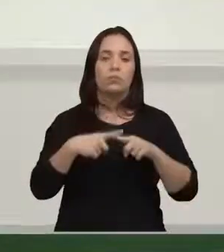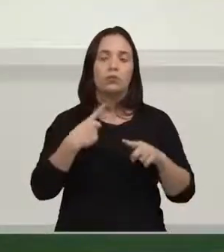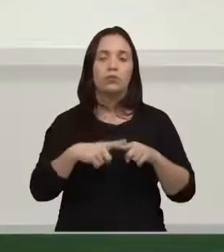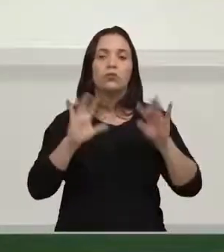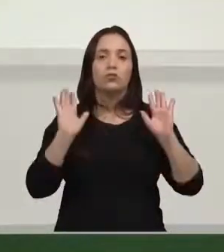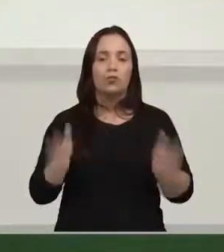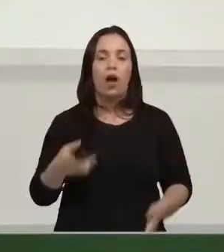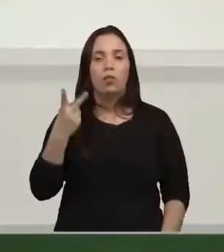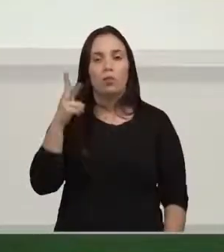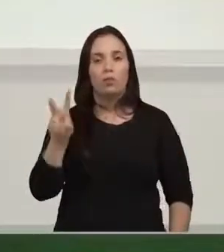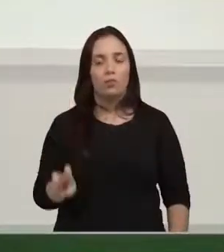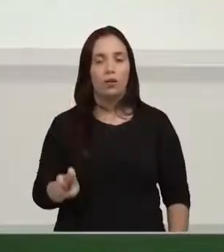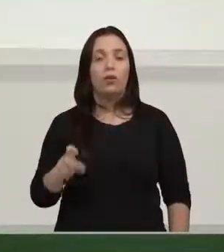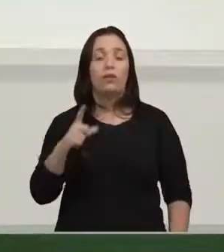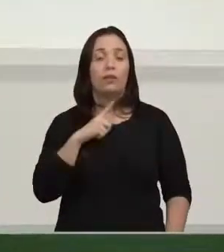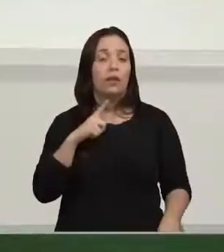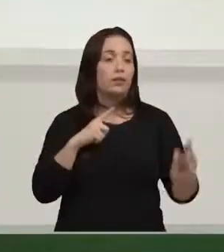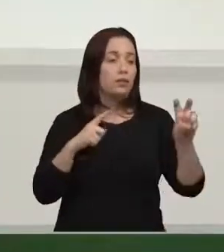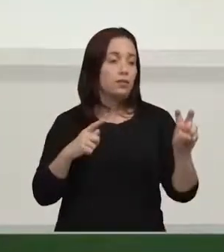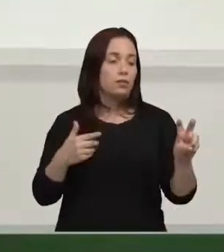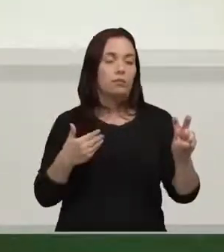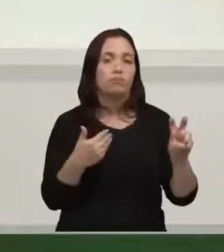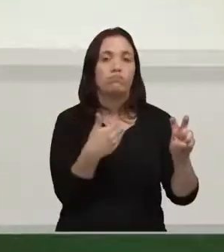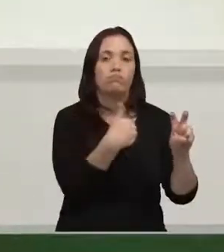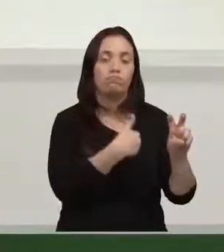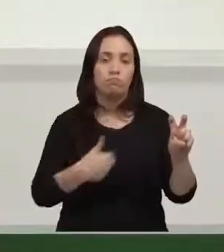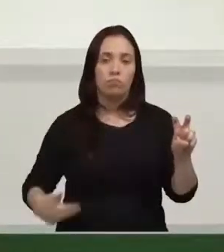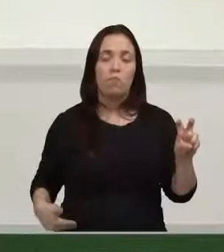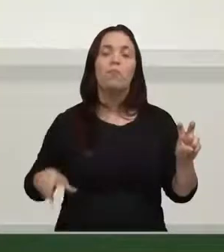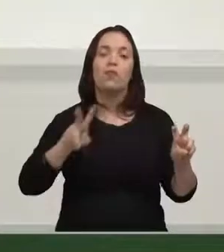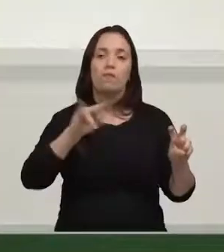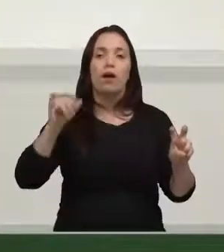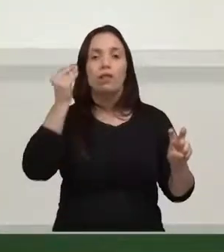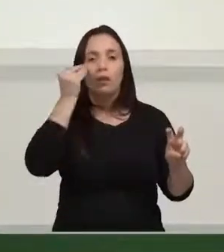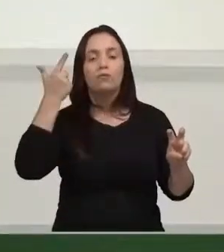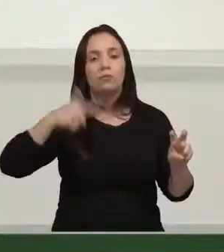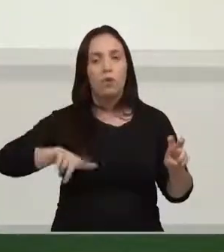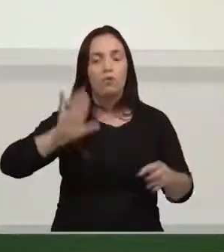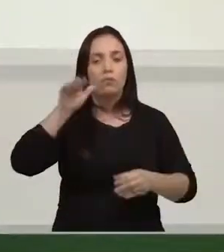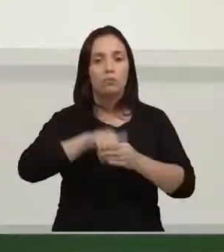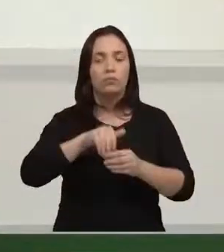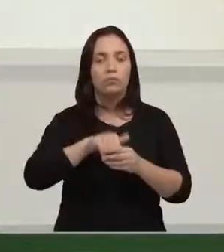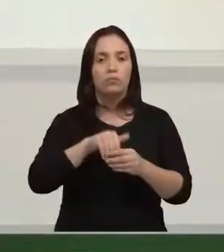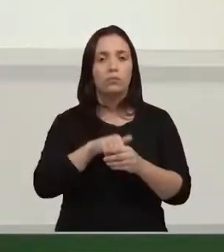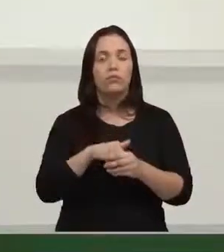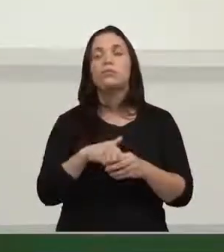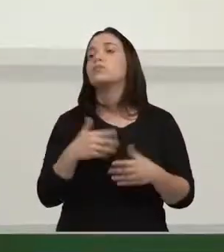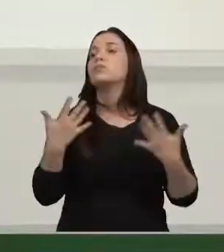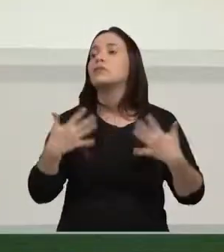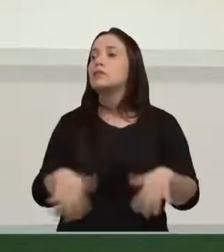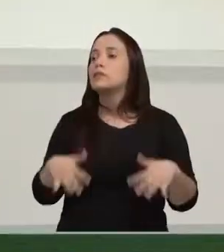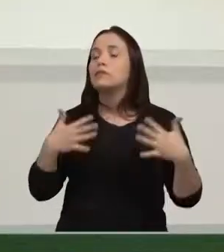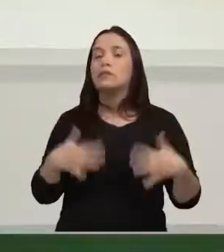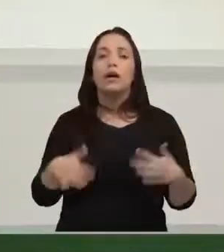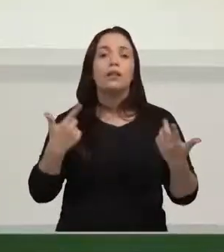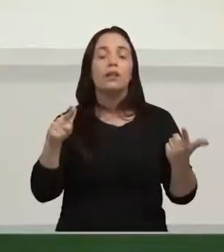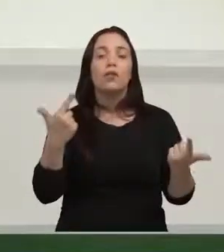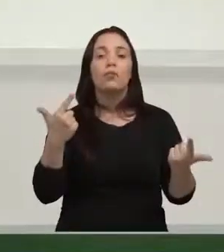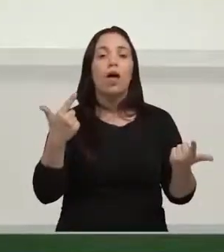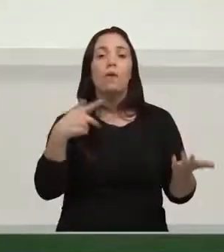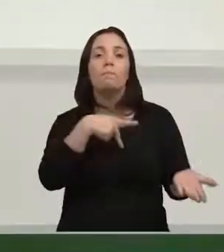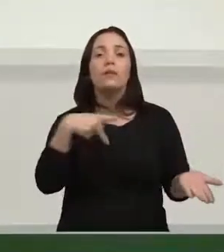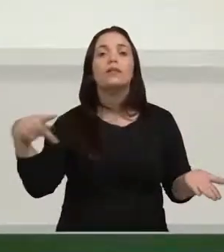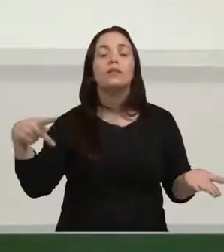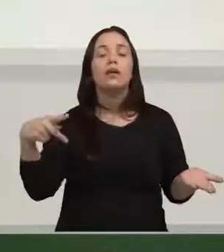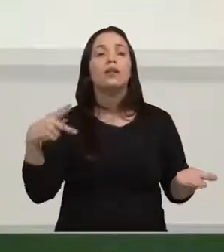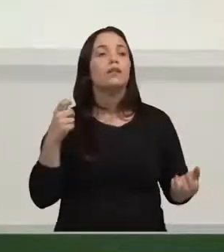foi reeleito. Então nós temos 5 governadores que são candidatos à reeleição sem ter um candidato a presidente do partido, né? Sem dúvida, porque isolados, o possível